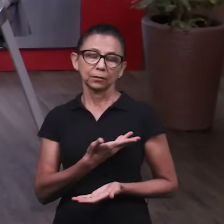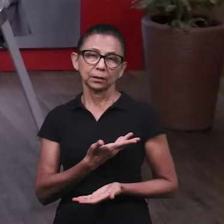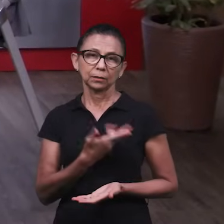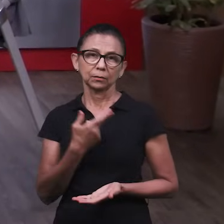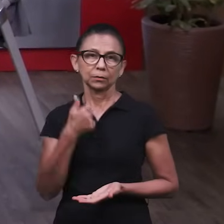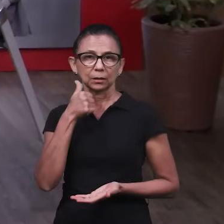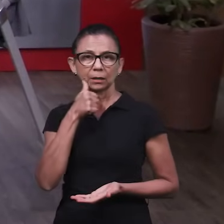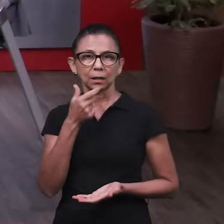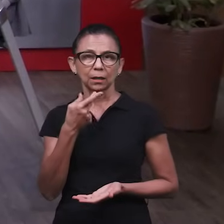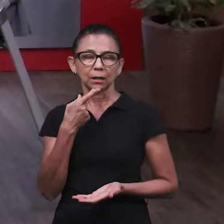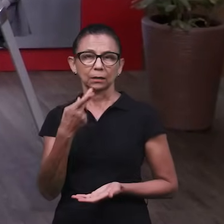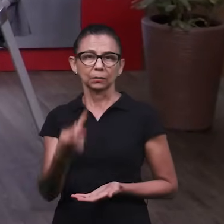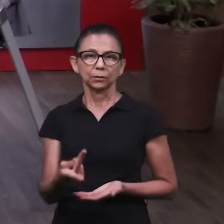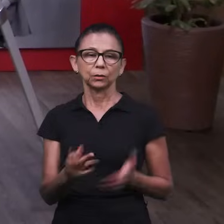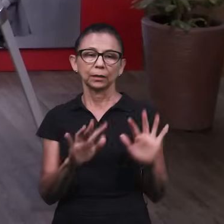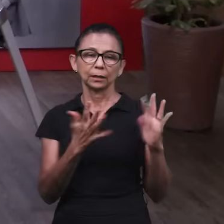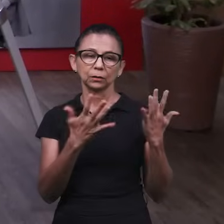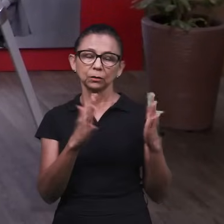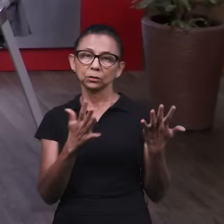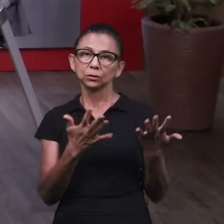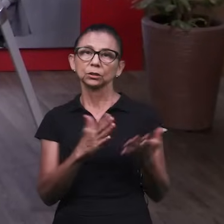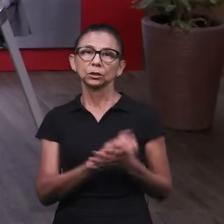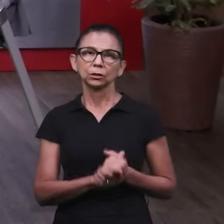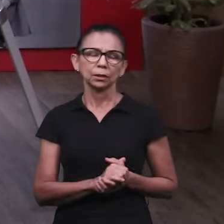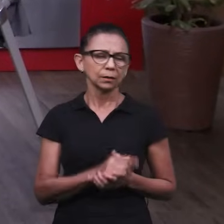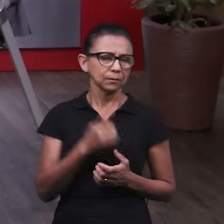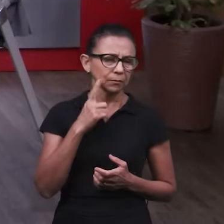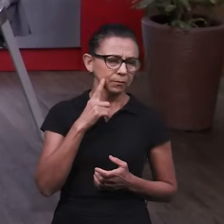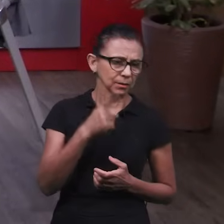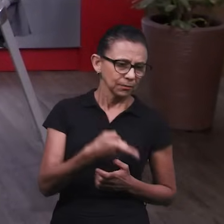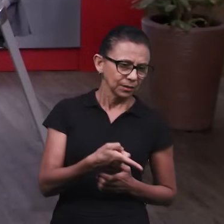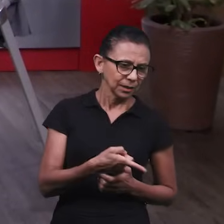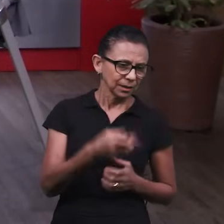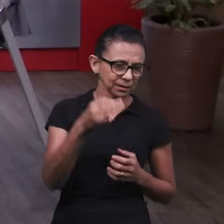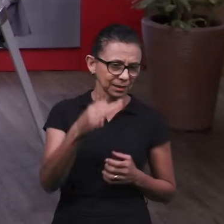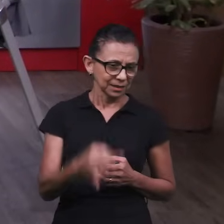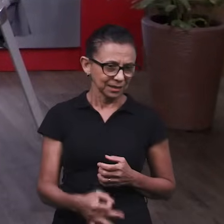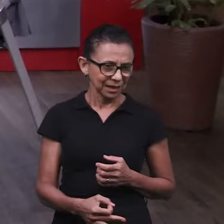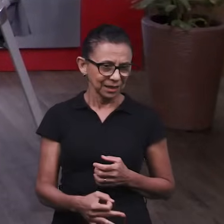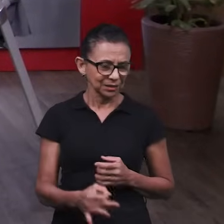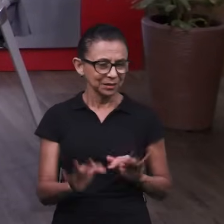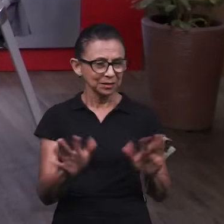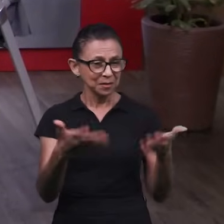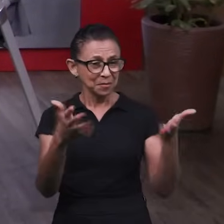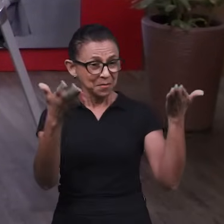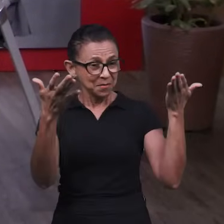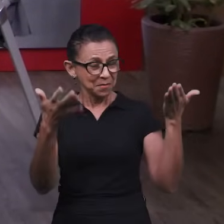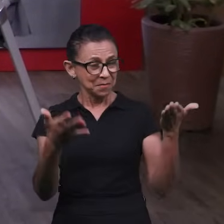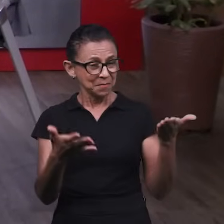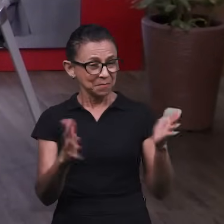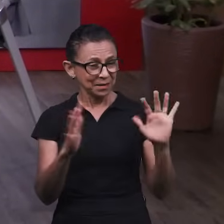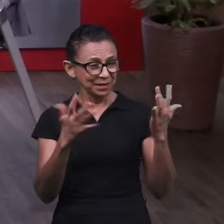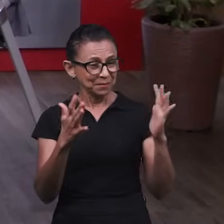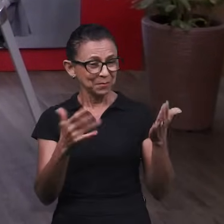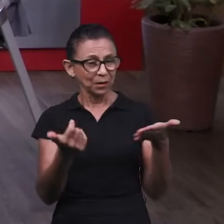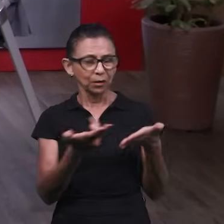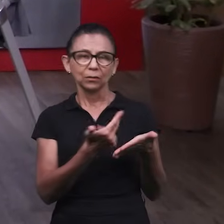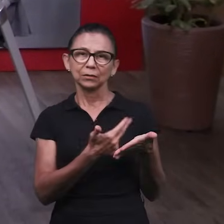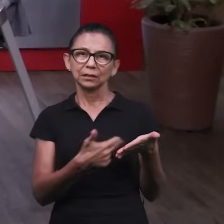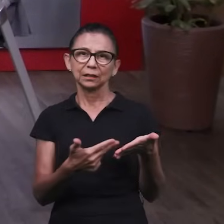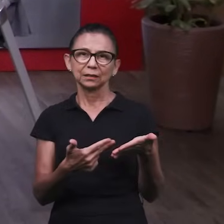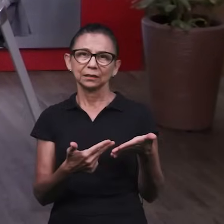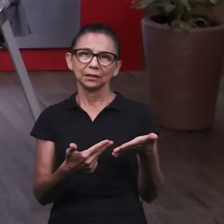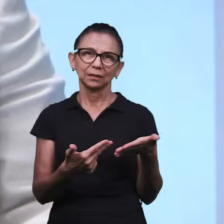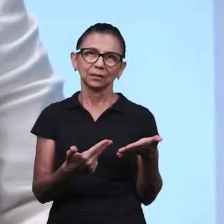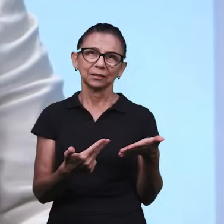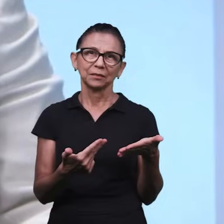né? Se você mostrar para ele que ele está fazendo bem, se motiva a querer fazer melhor aquilo que ele fez. Então, se ele fez um desenho que